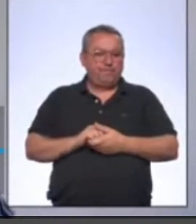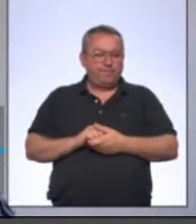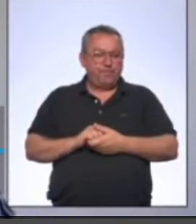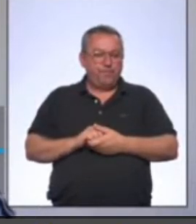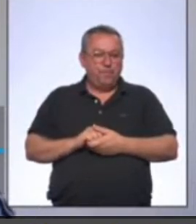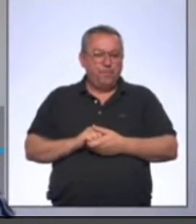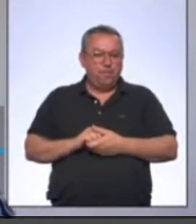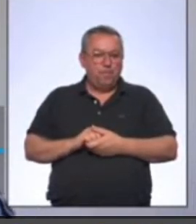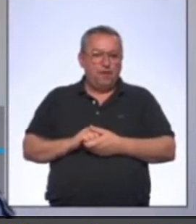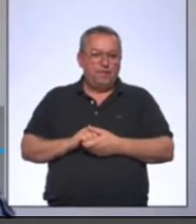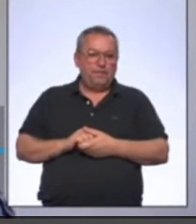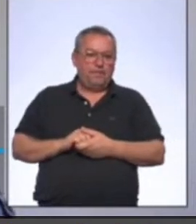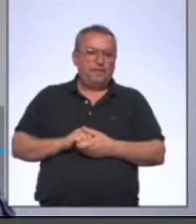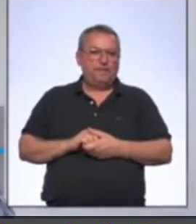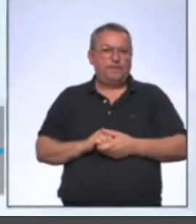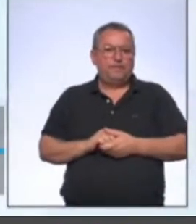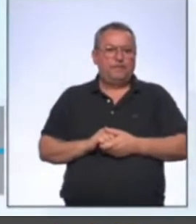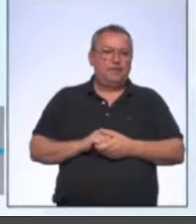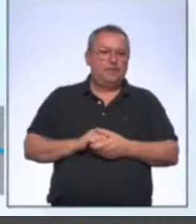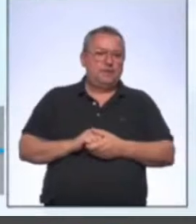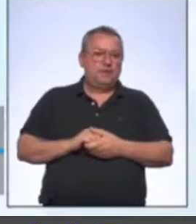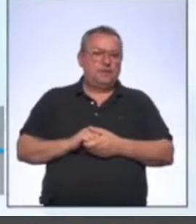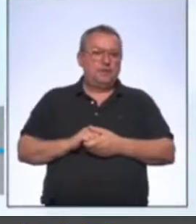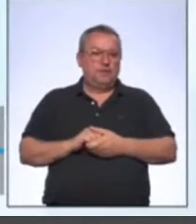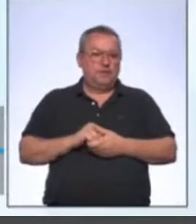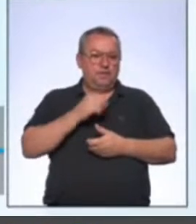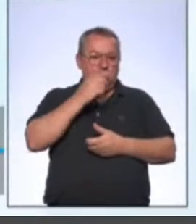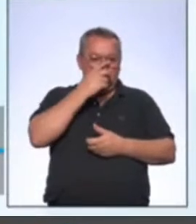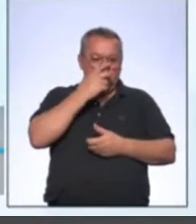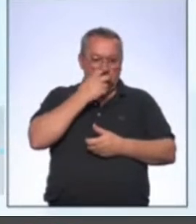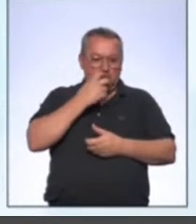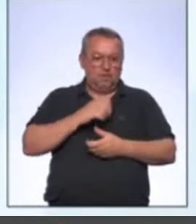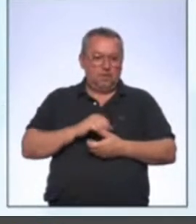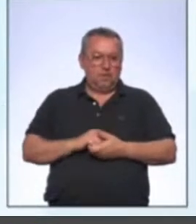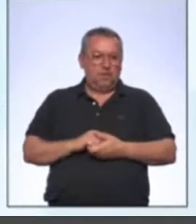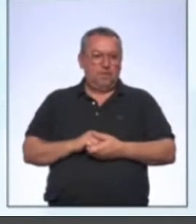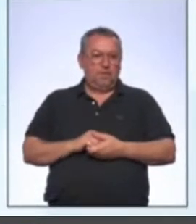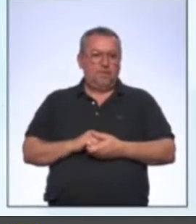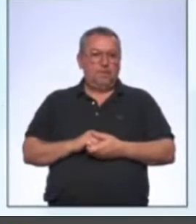Pode pôr na tela 11, por favor. Depois do texto.